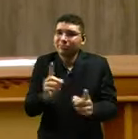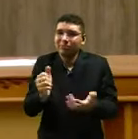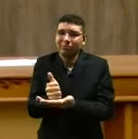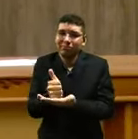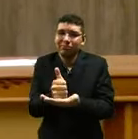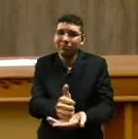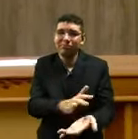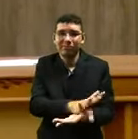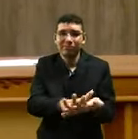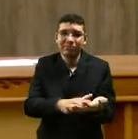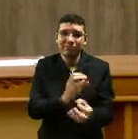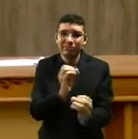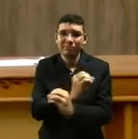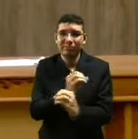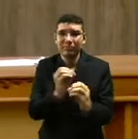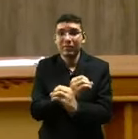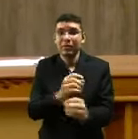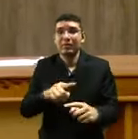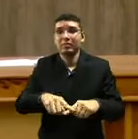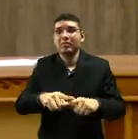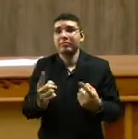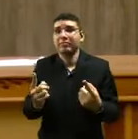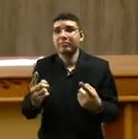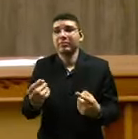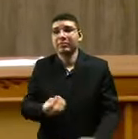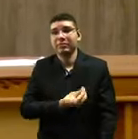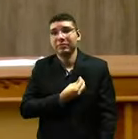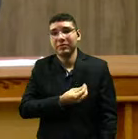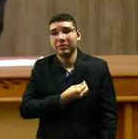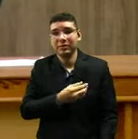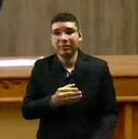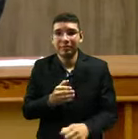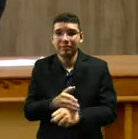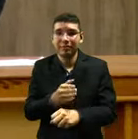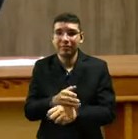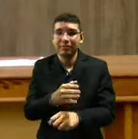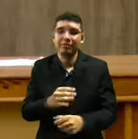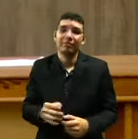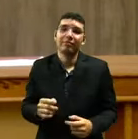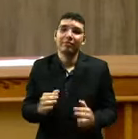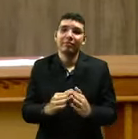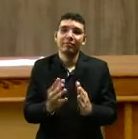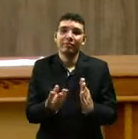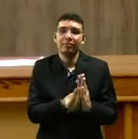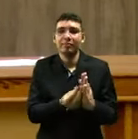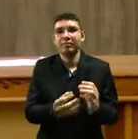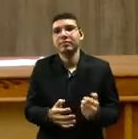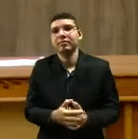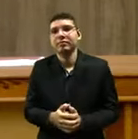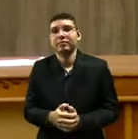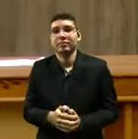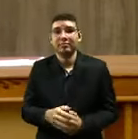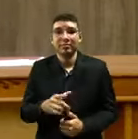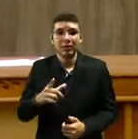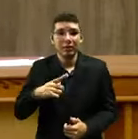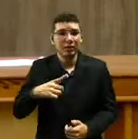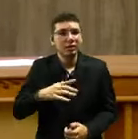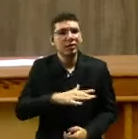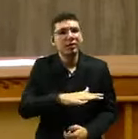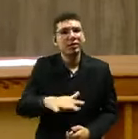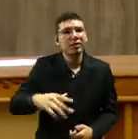tá aqui me diga eu pergunto tá ou não tá tem nas áreas de vocês